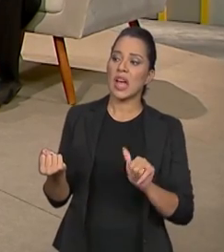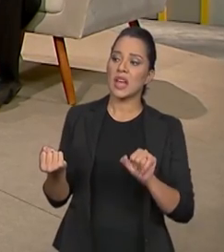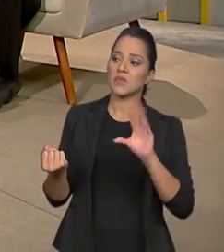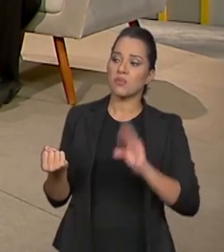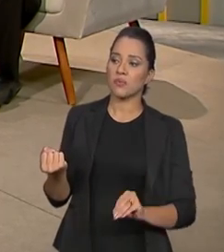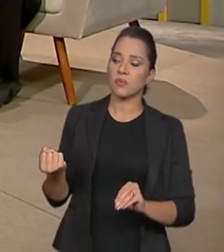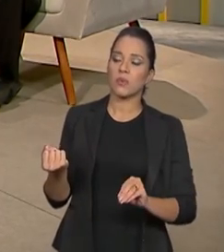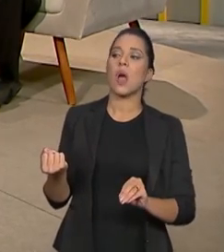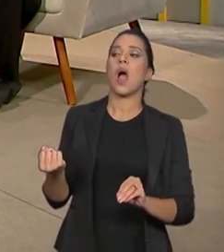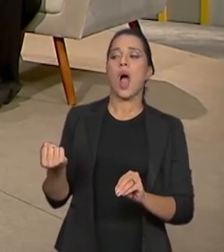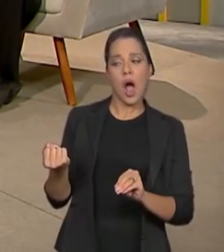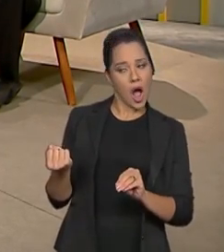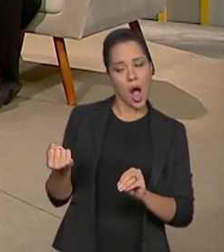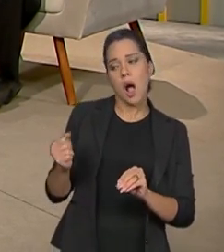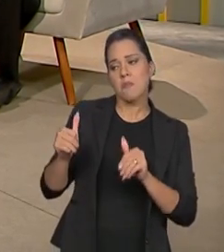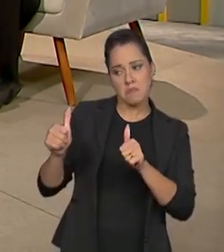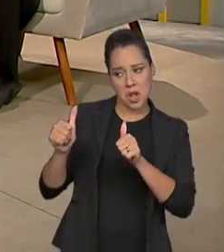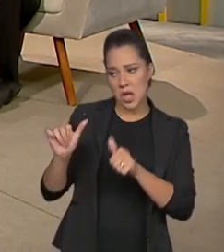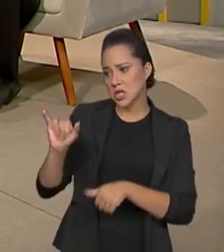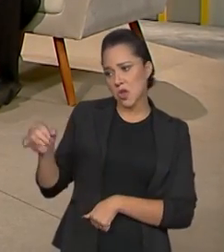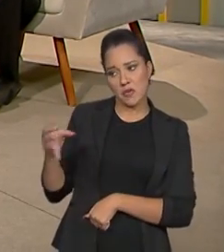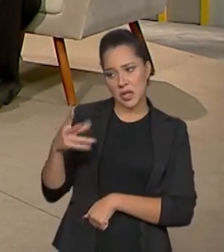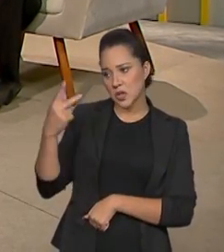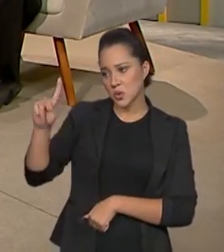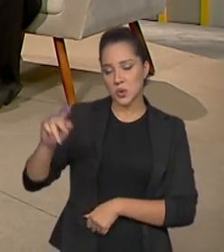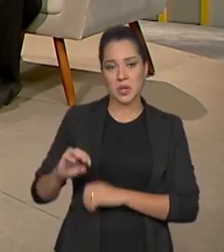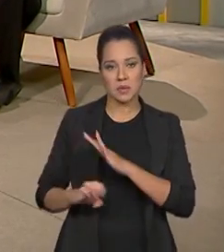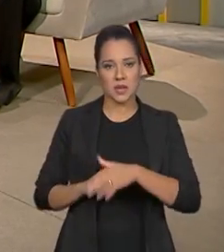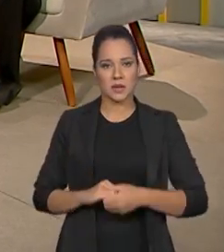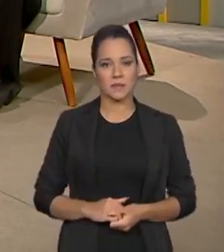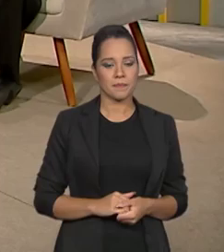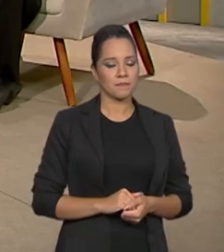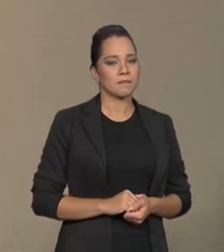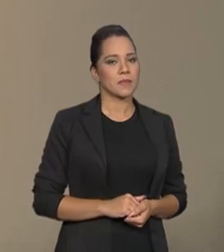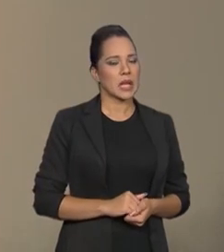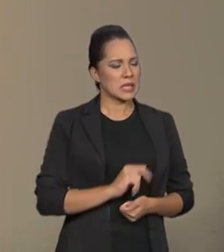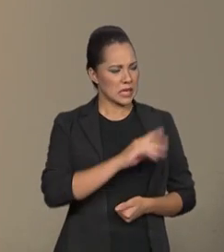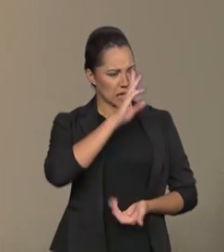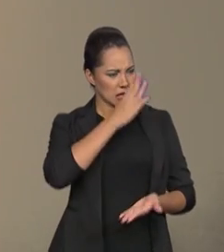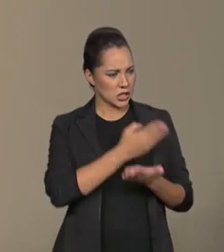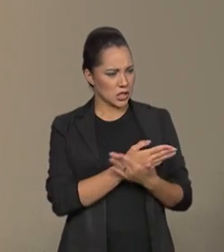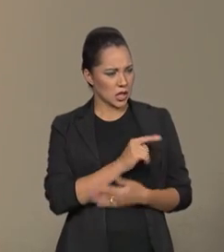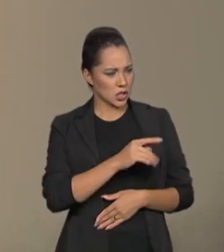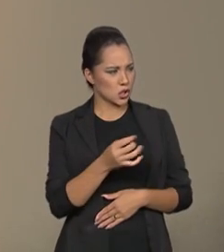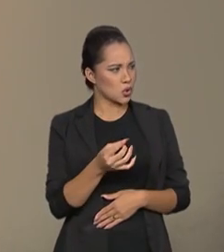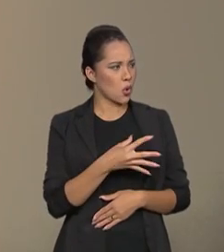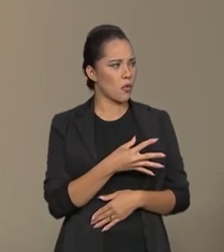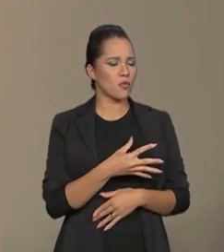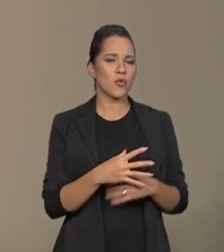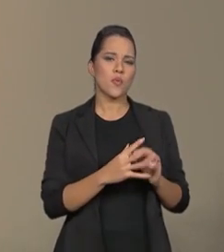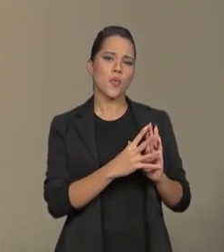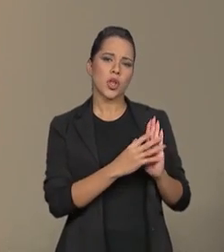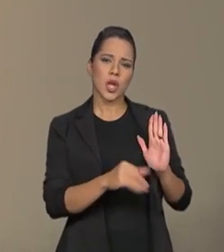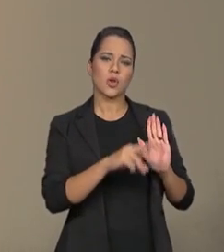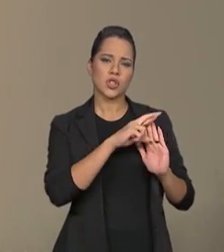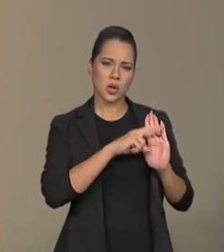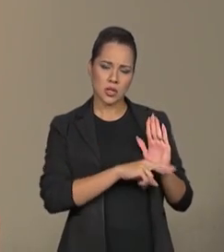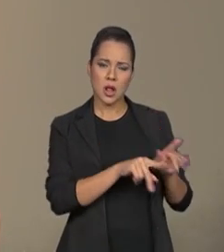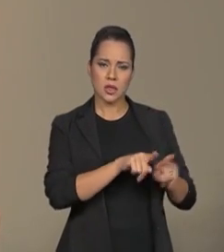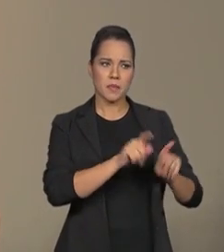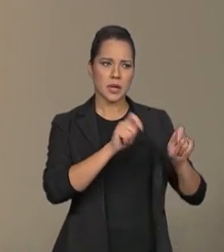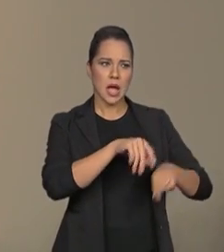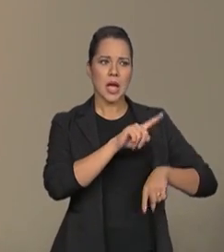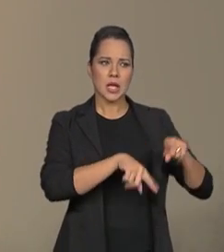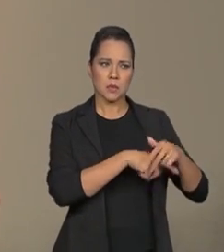e nós não impedimos a empresa de fazer a Inovação o senhor acredita que esse novo modelo regulatório também vai